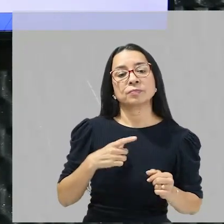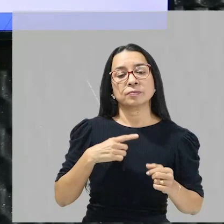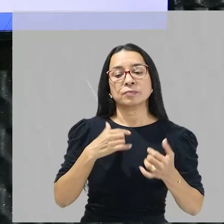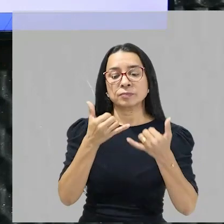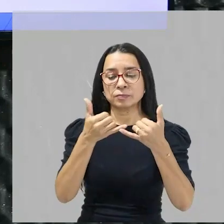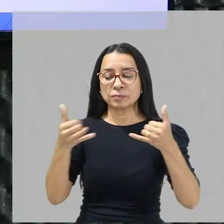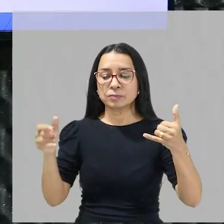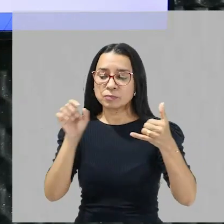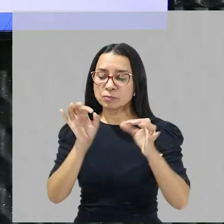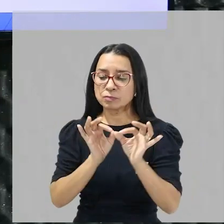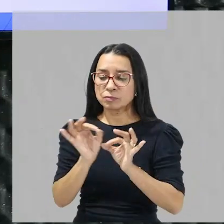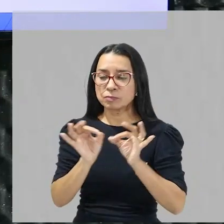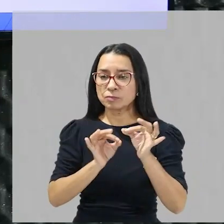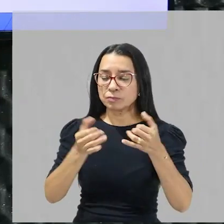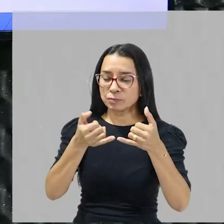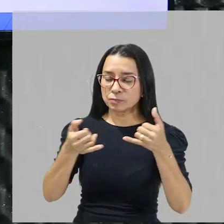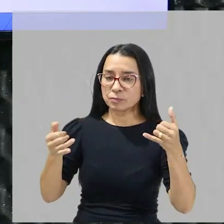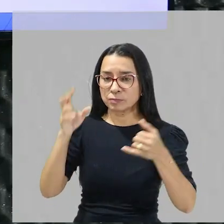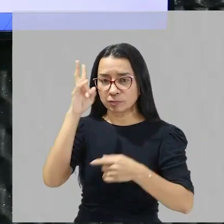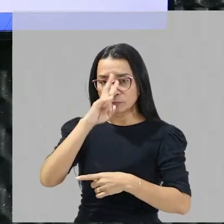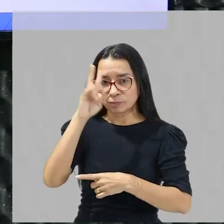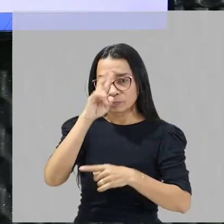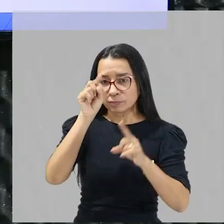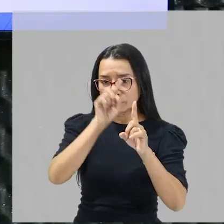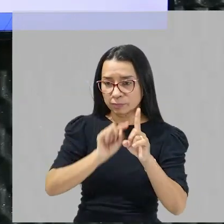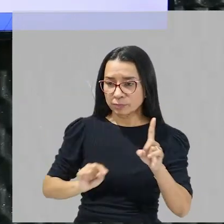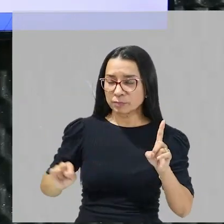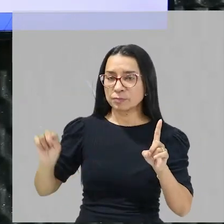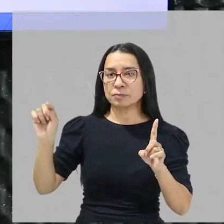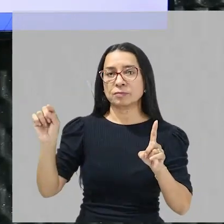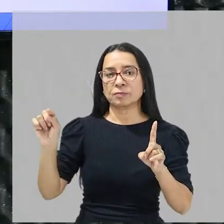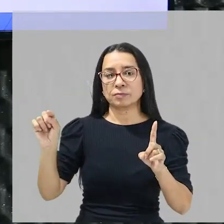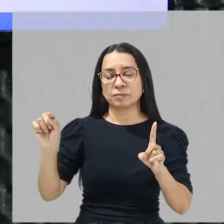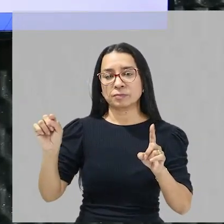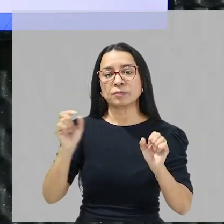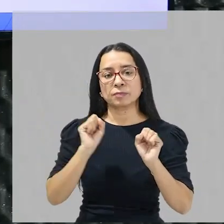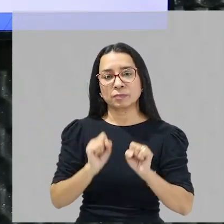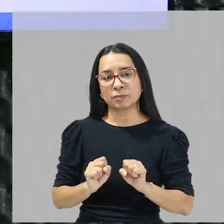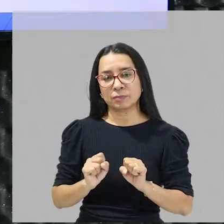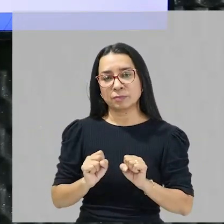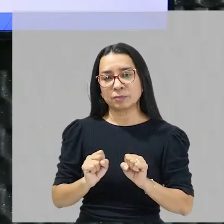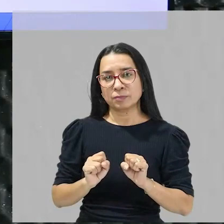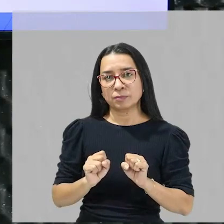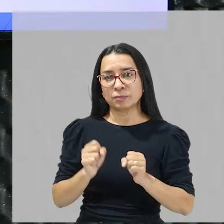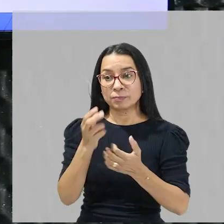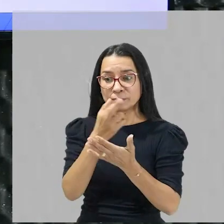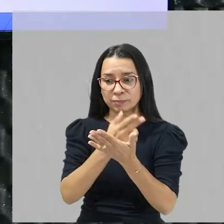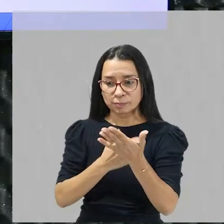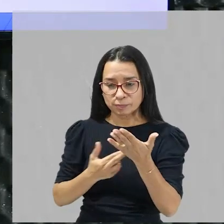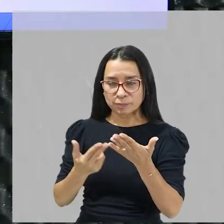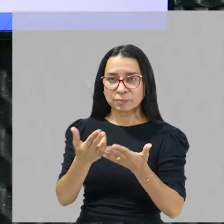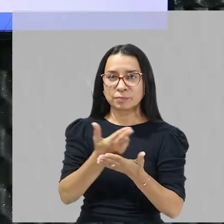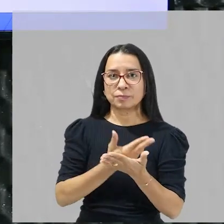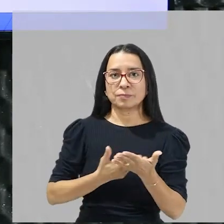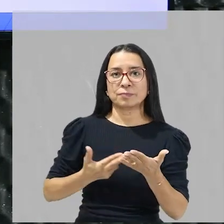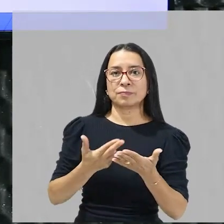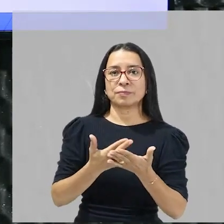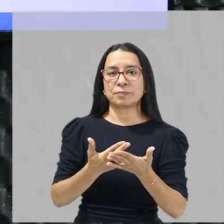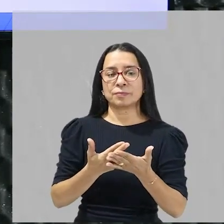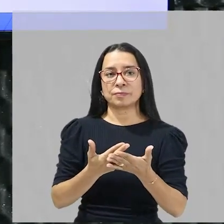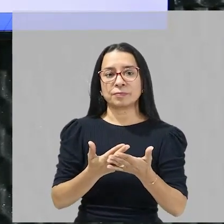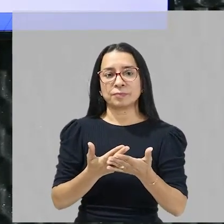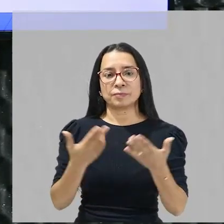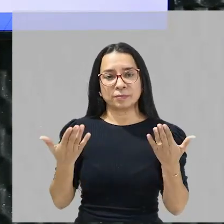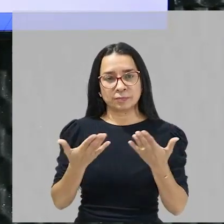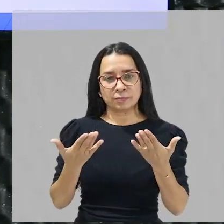reta, lembrando da concavidade da parábola, a gente pode até, inclusive, desenhar essa parábola, tá? E